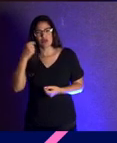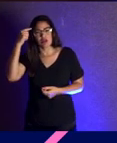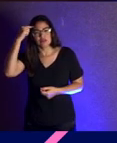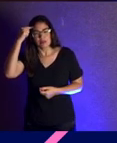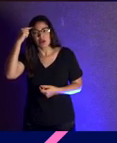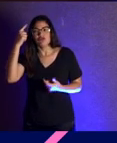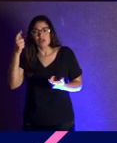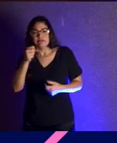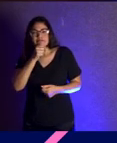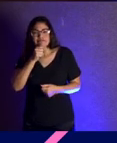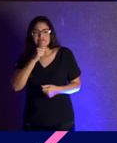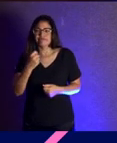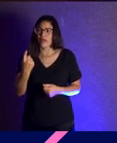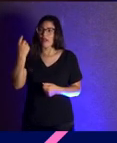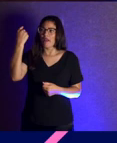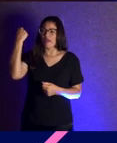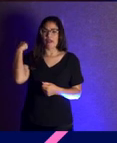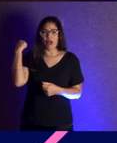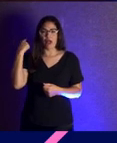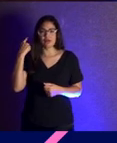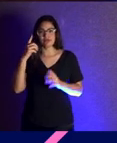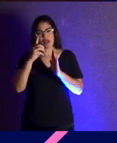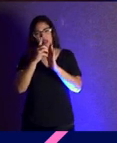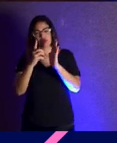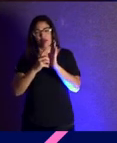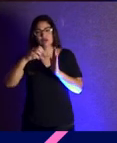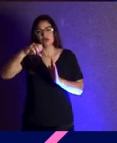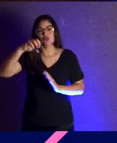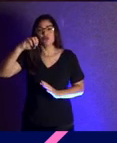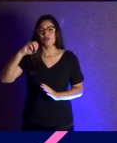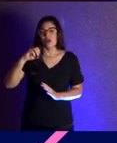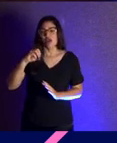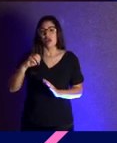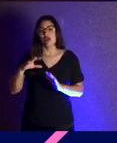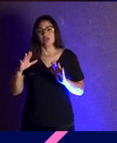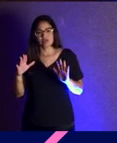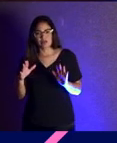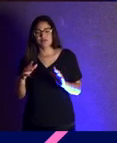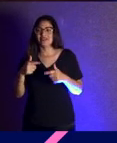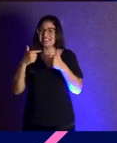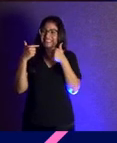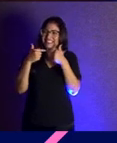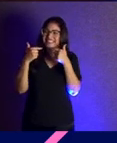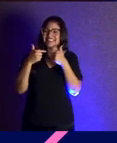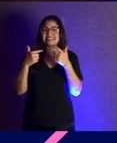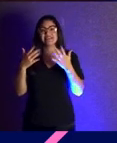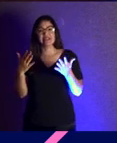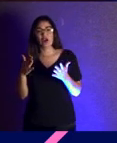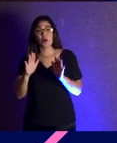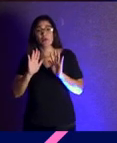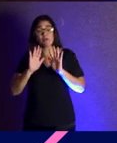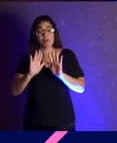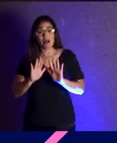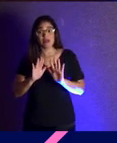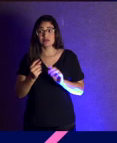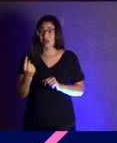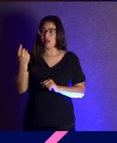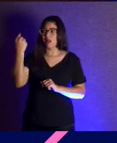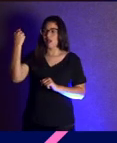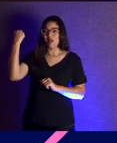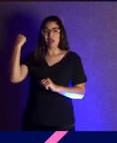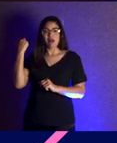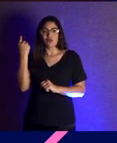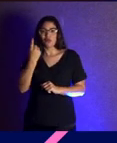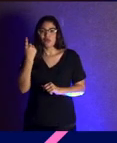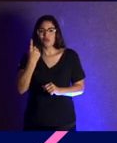que na década de 90, nas novelas, a gente via, fica acompanhando o cartão de leite, as fotos das pessoas desaparecidas, a gente foi um momento único